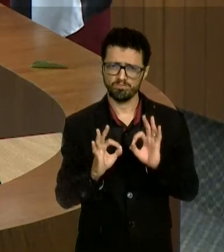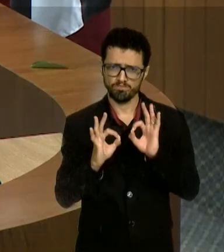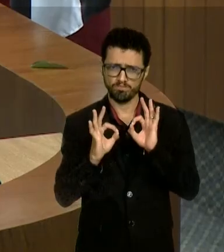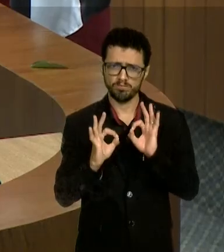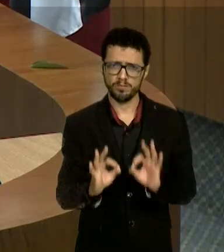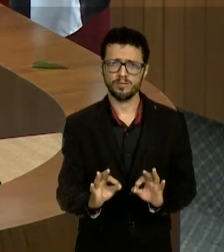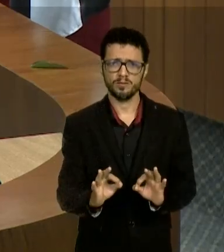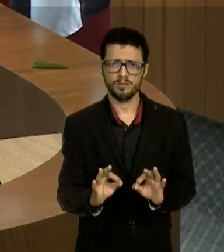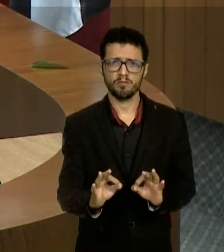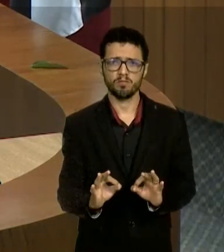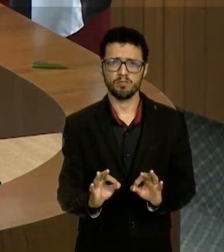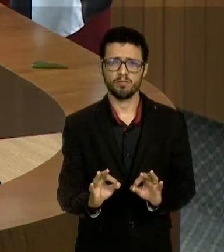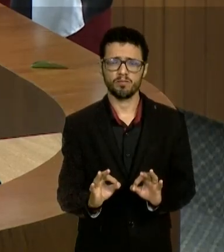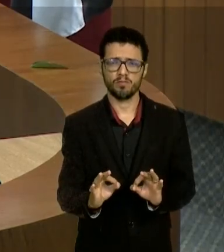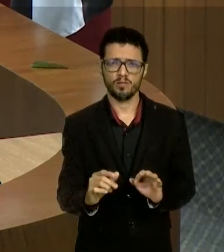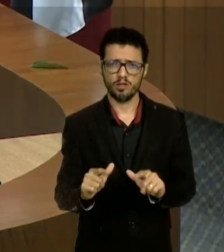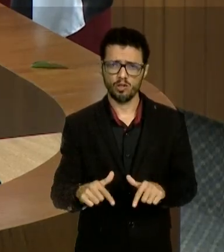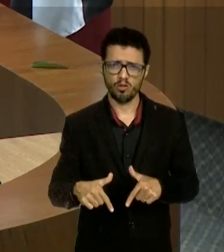lidera uma ação